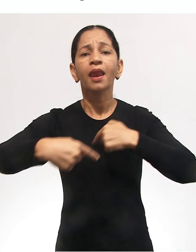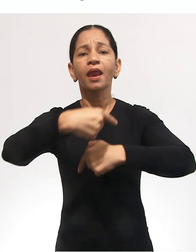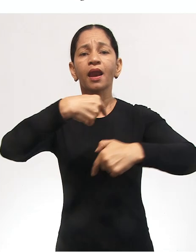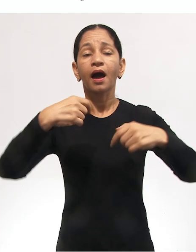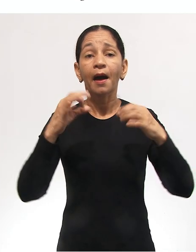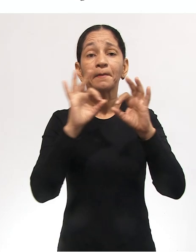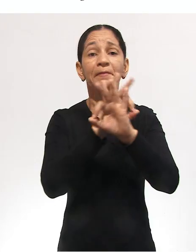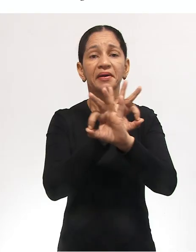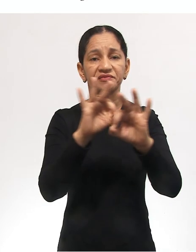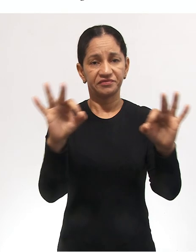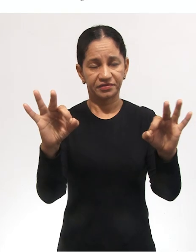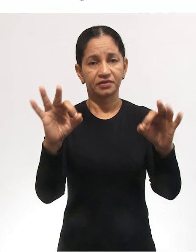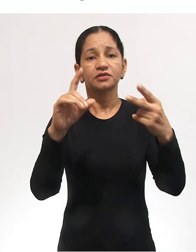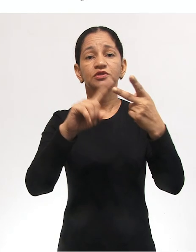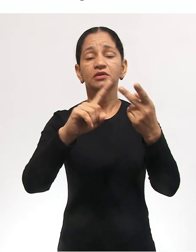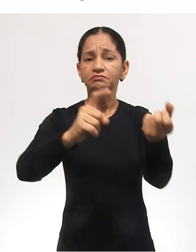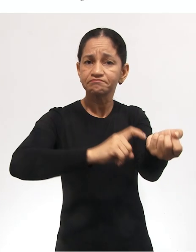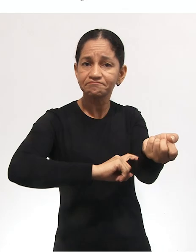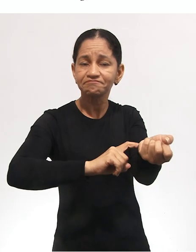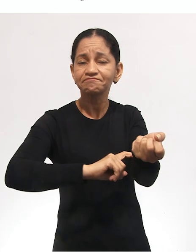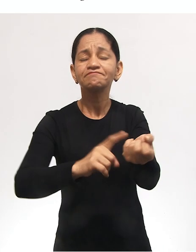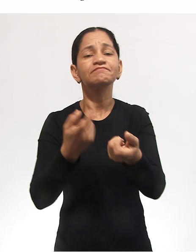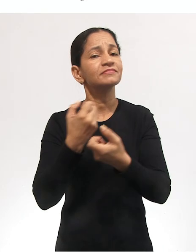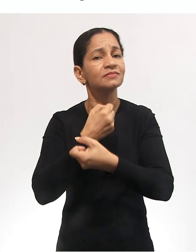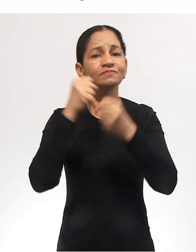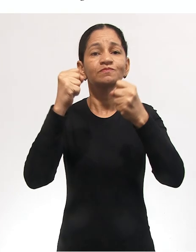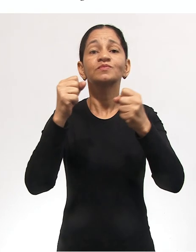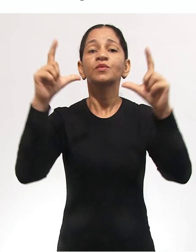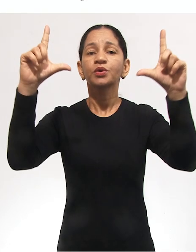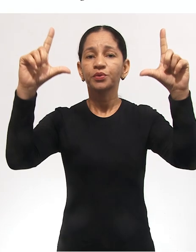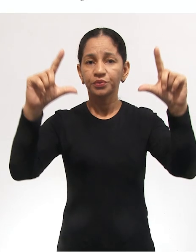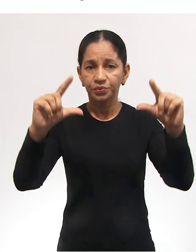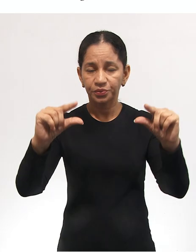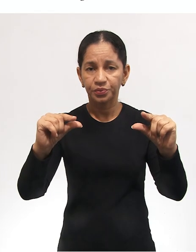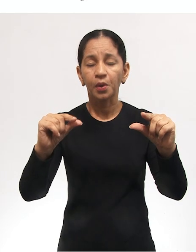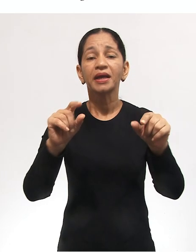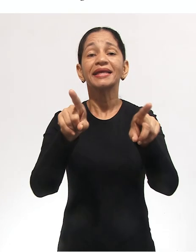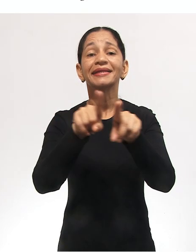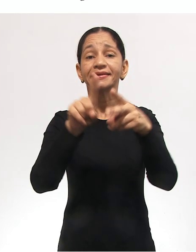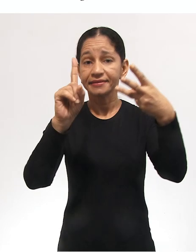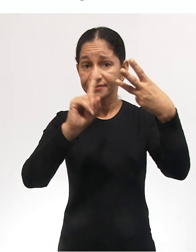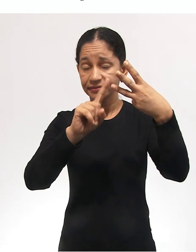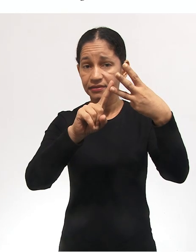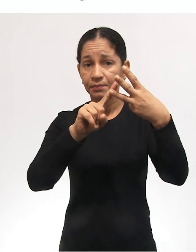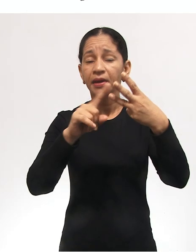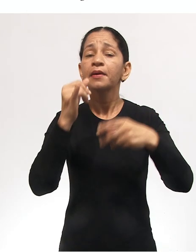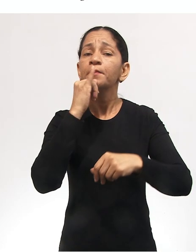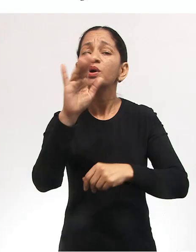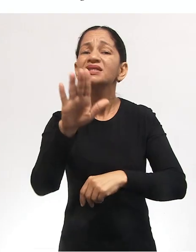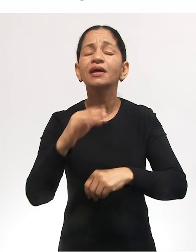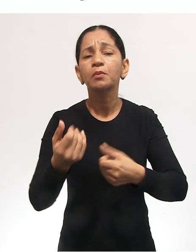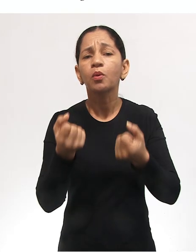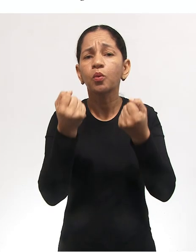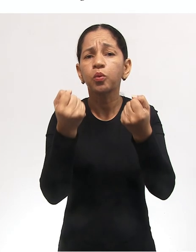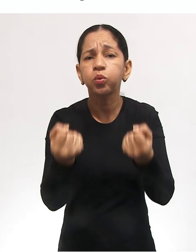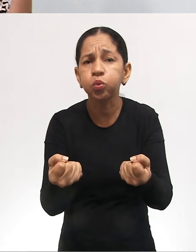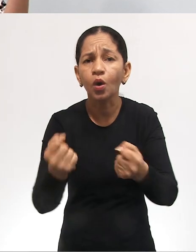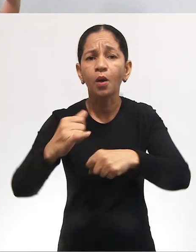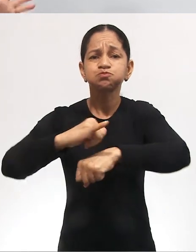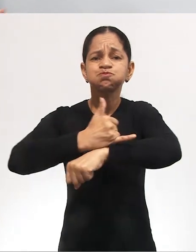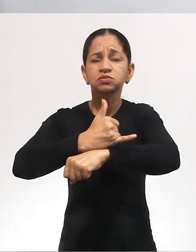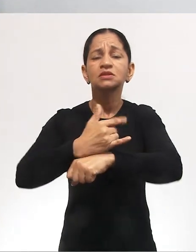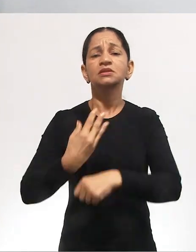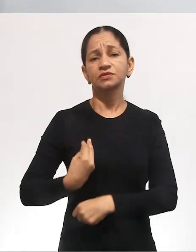e redução de estresse, tá, gente? Ó, a questão de peso, obesidade é algo que nós realmente vivemos